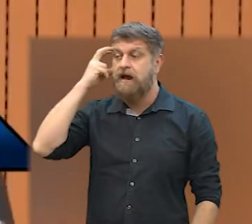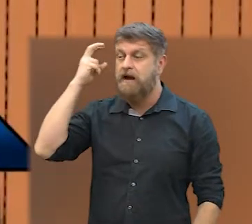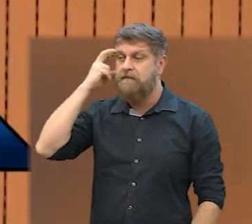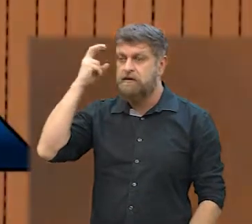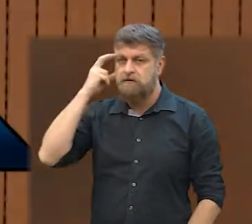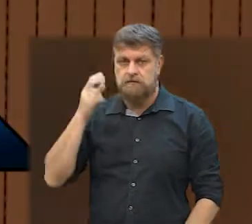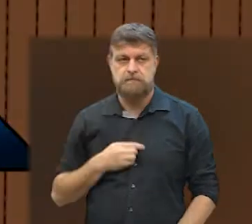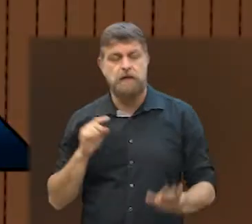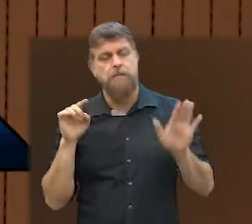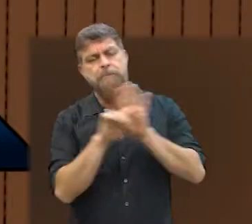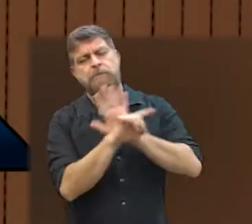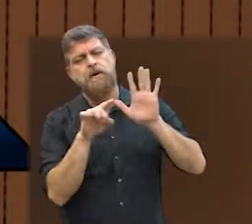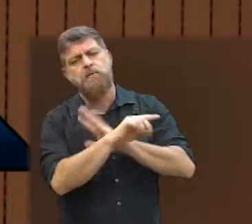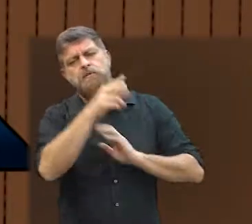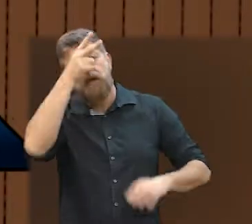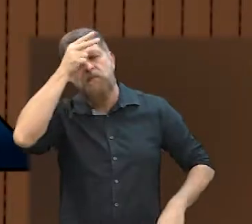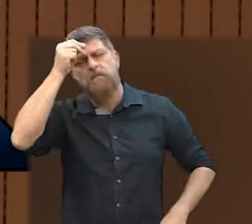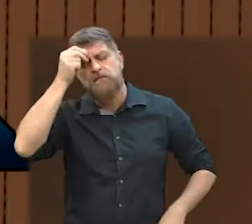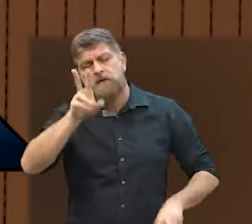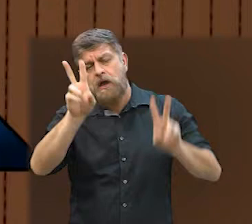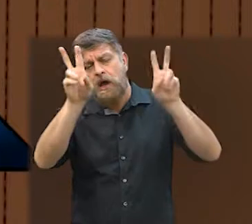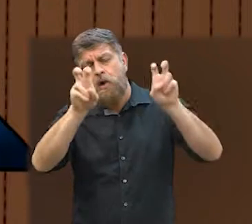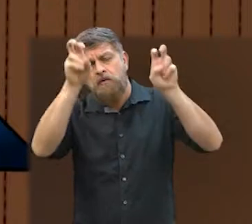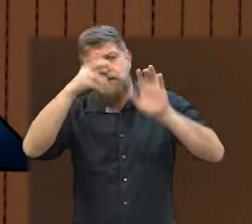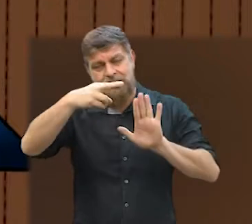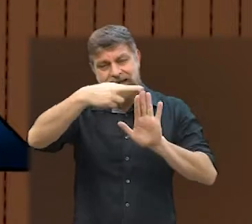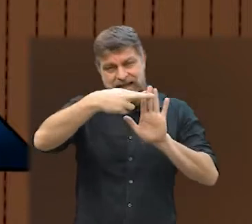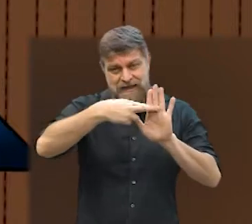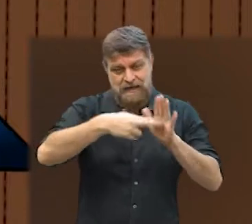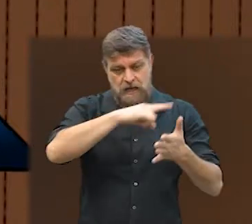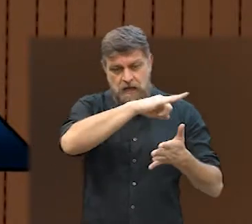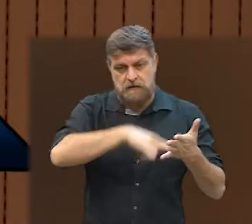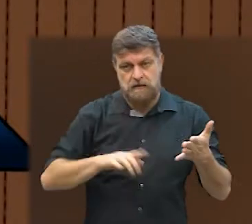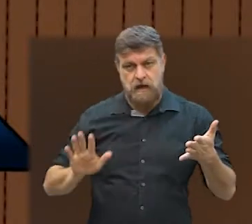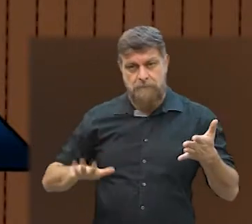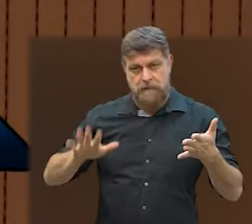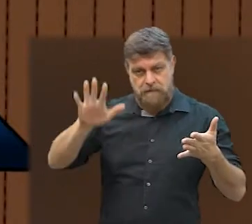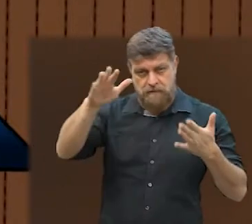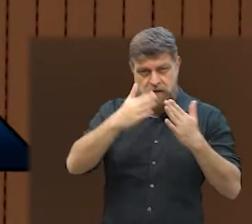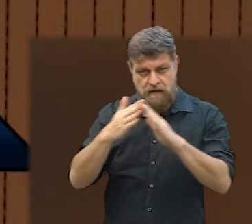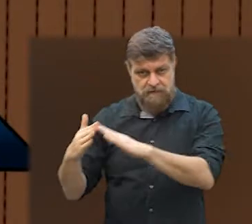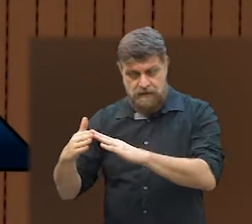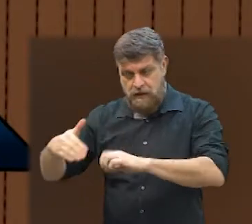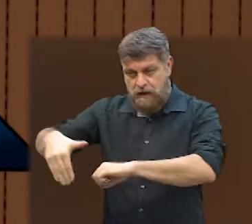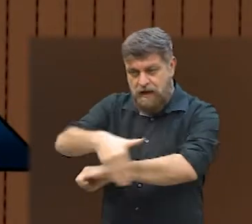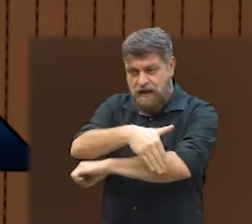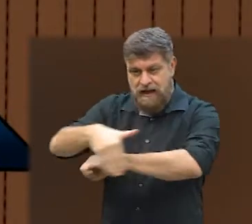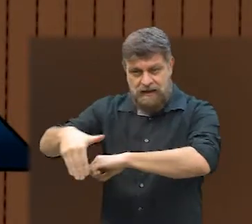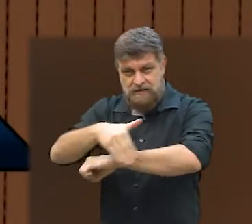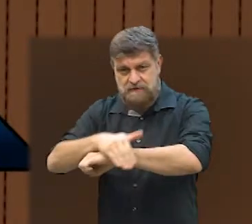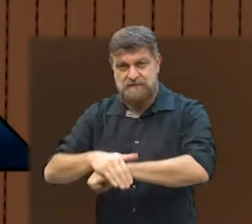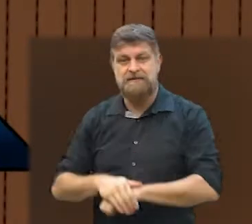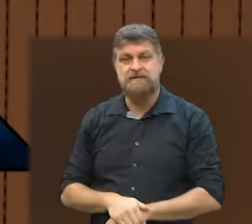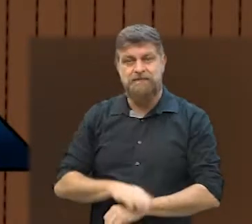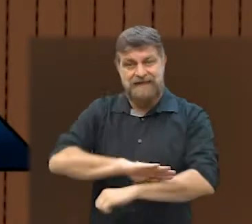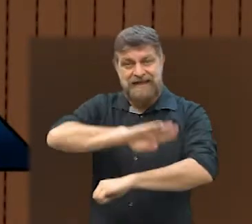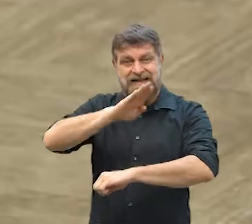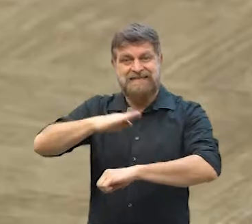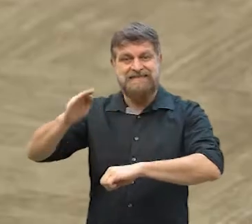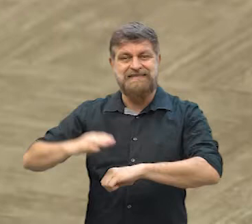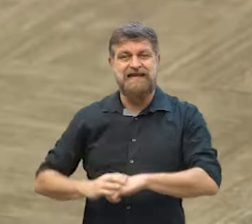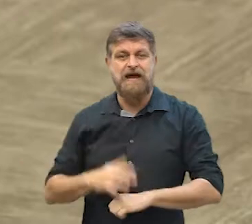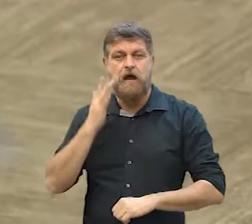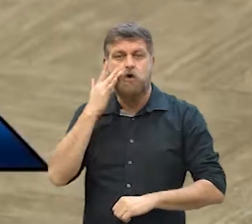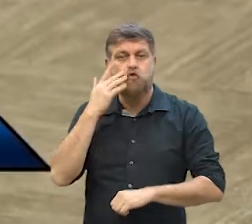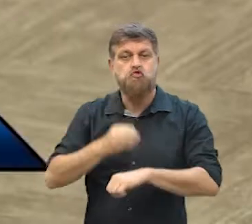Carlinhos camelô que pede informações à prefeitura sobre a regularização fundiária de núcleos próximo à Rua Serra Dourada